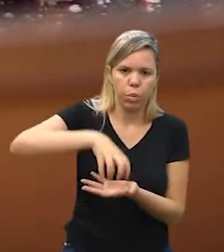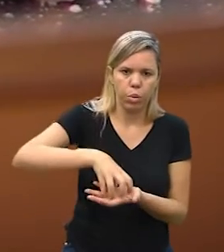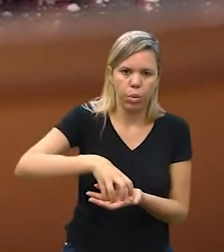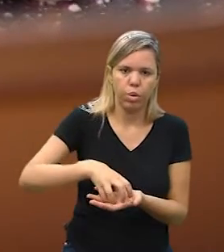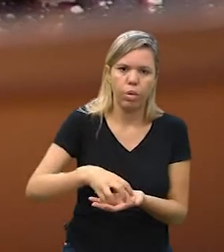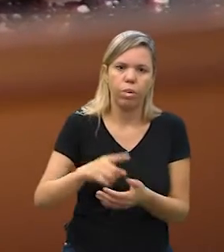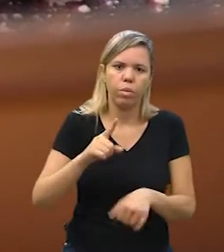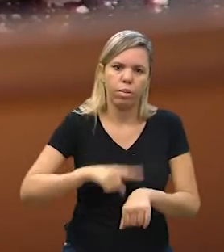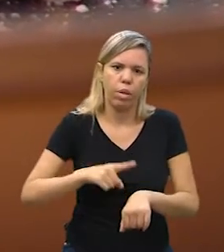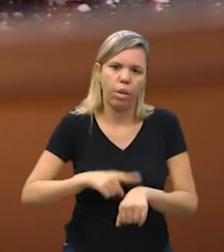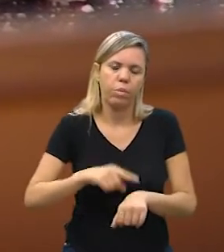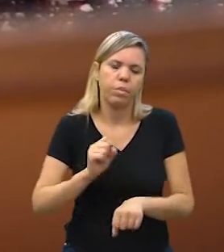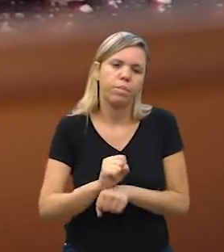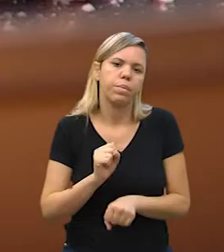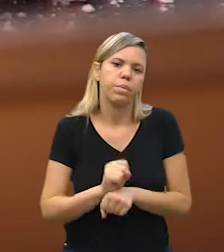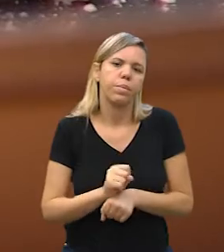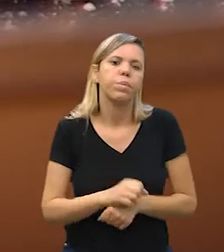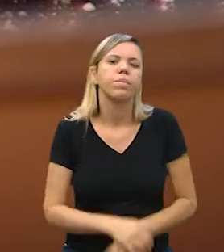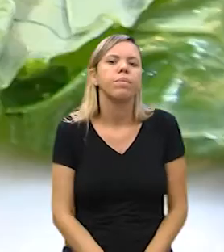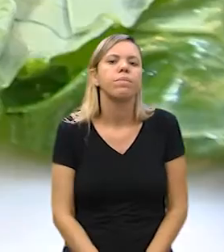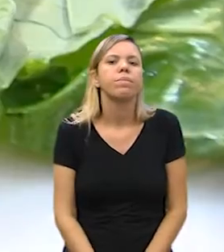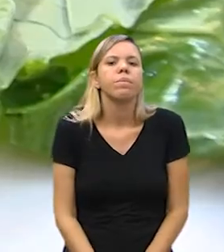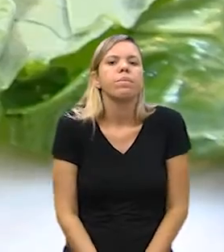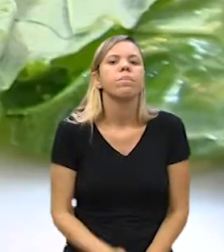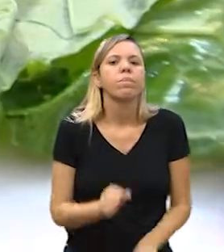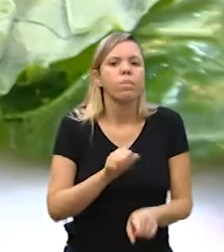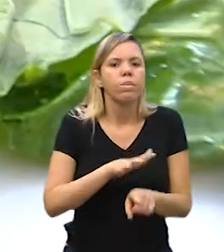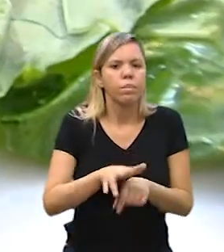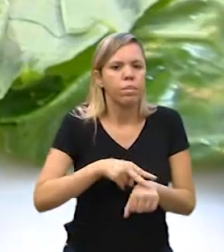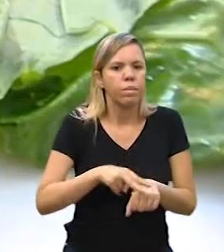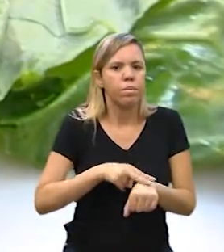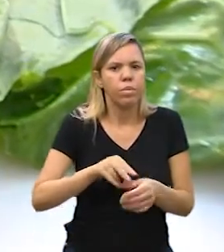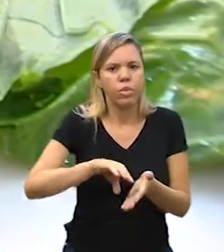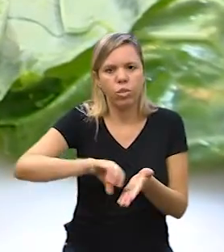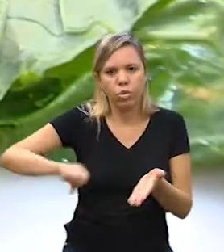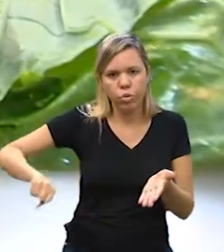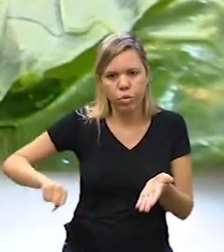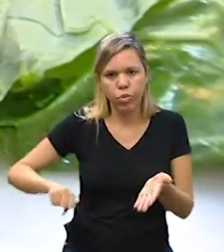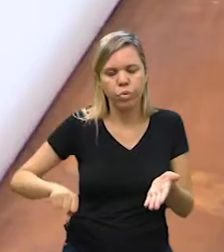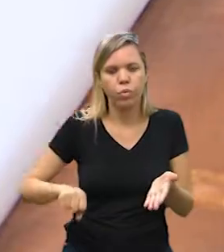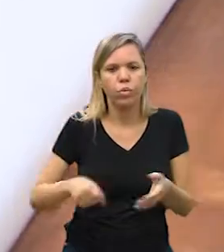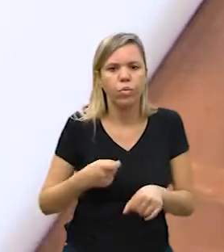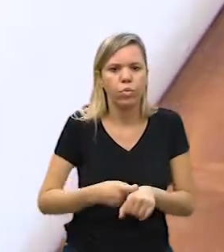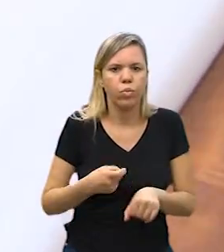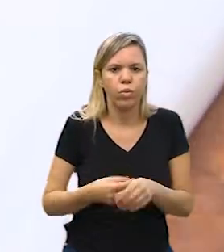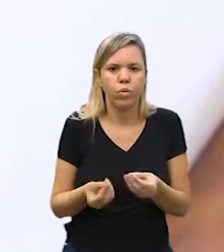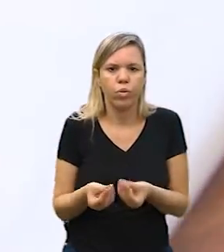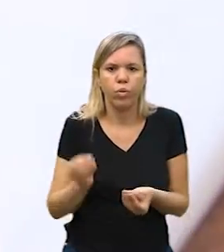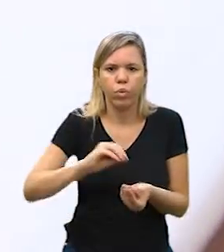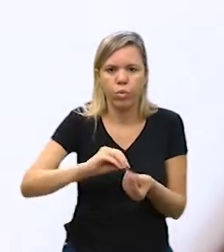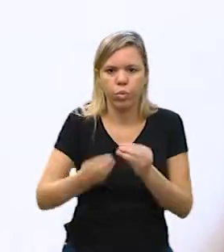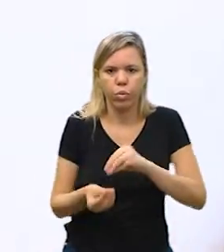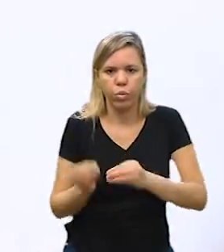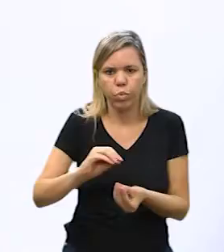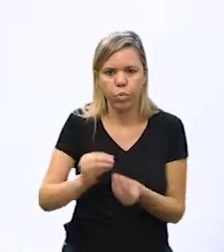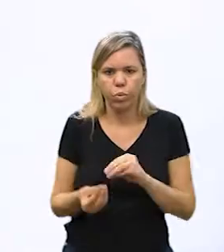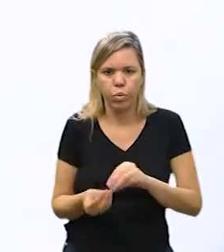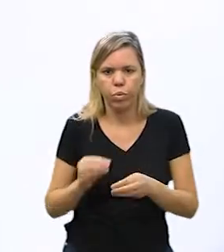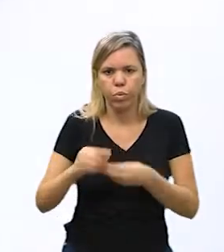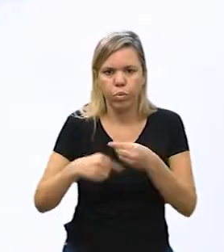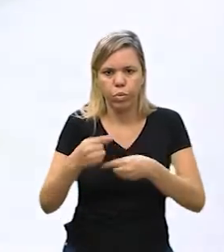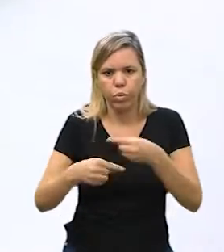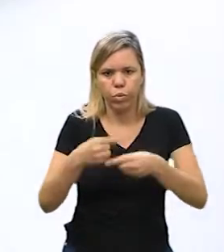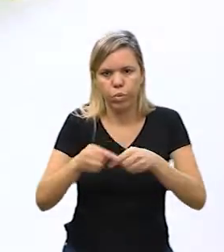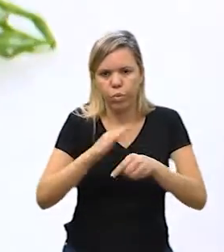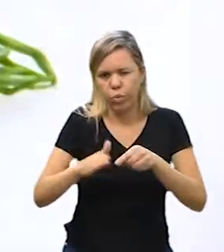tampar e deixar por mais um tempo. A couve, você vai retirar o talo e fazer uma trouxinha com a folha